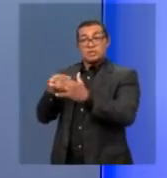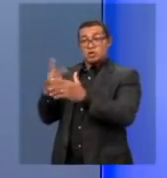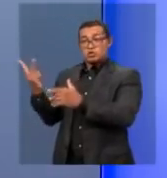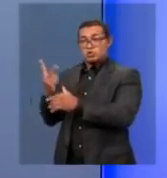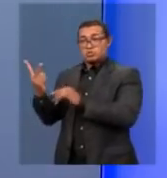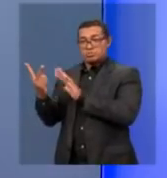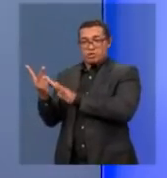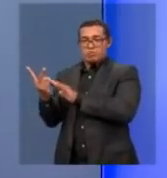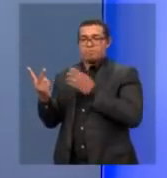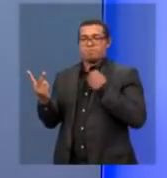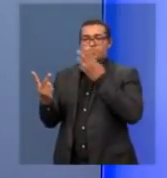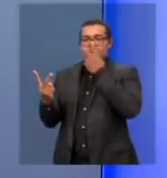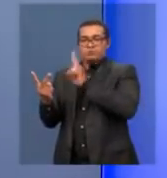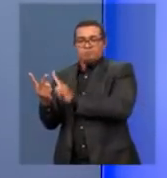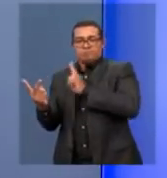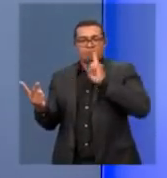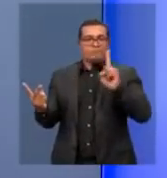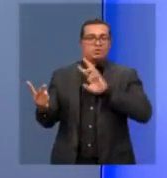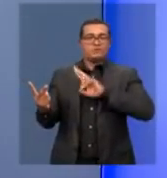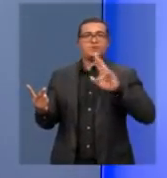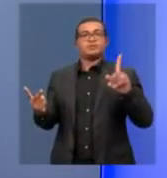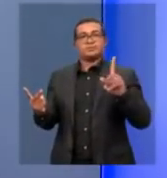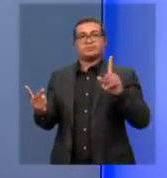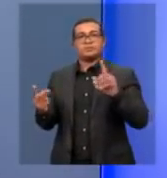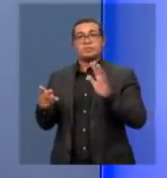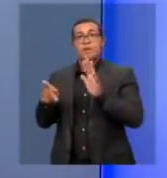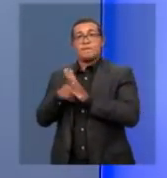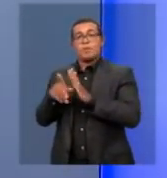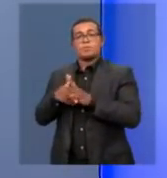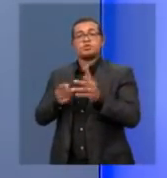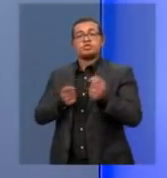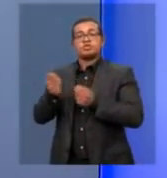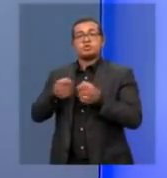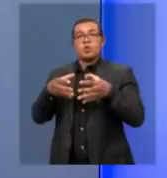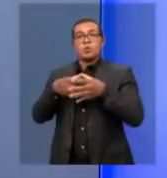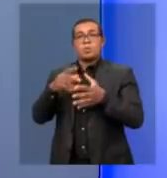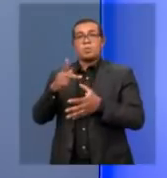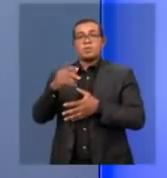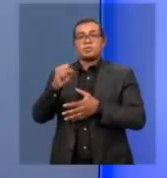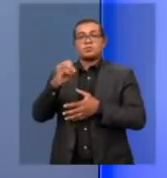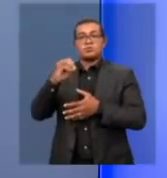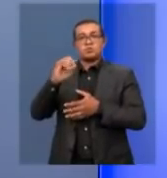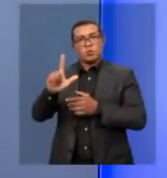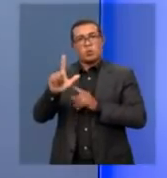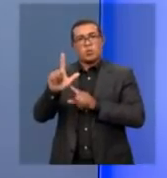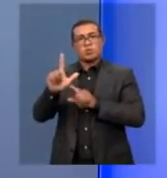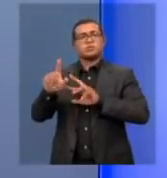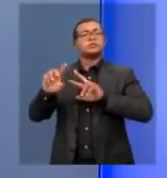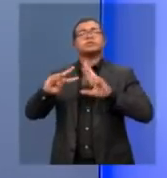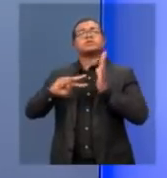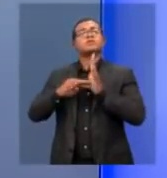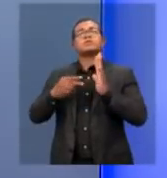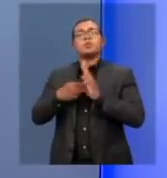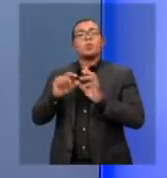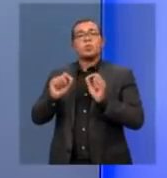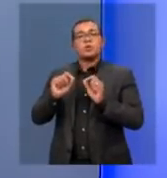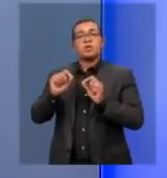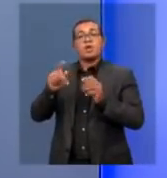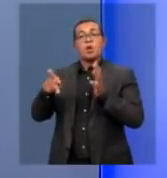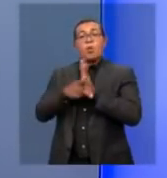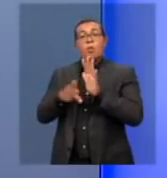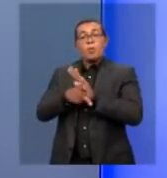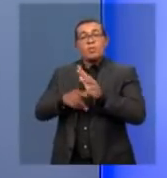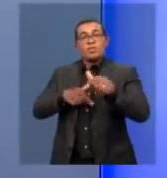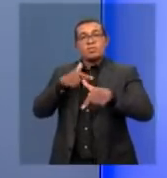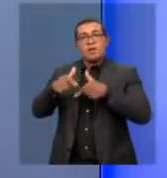dois modelos a gestão do pessoal é uma gestão que vai se centrar na melhora da qualidade do serviço público pra